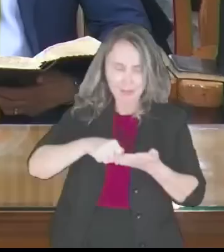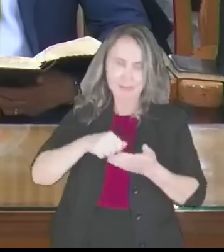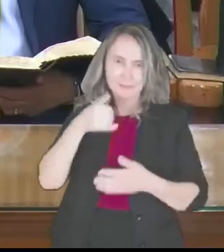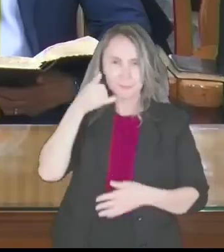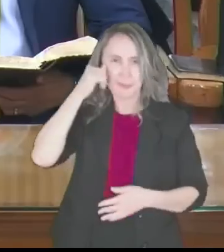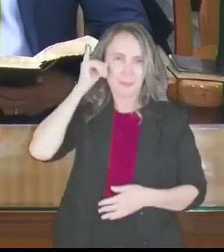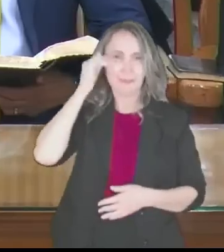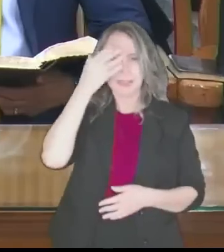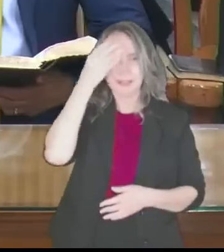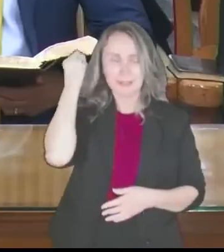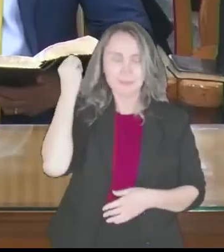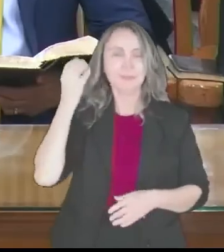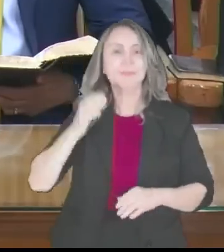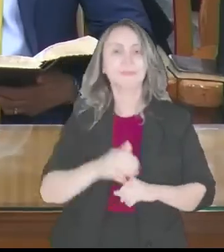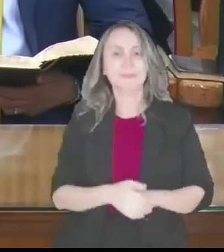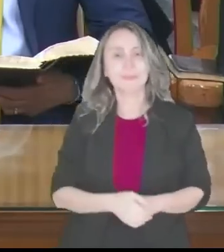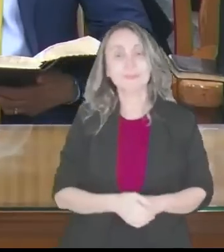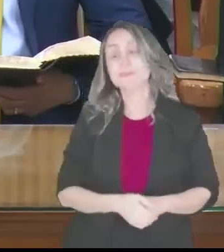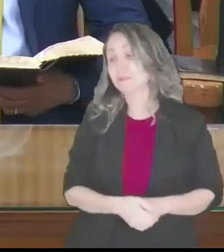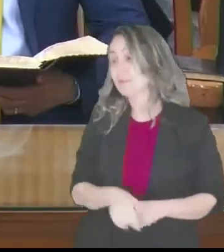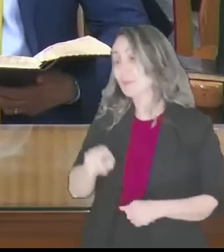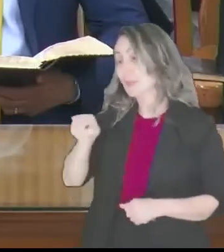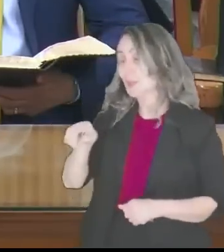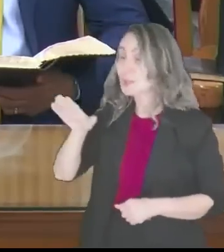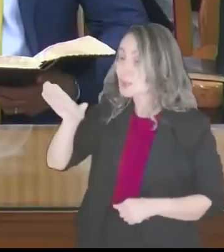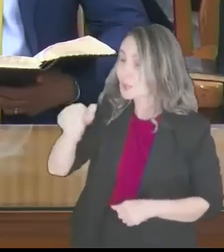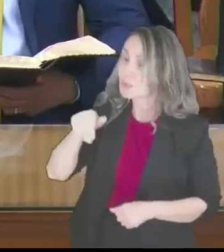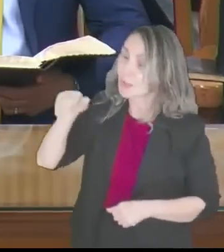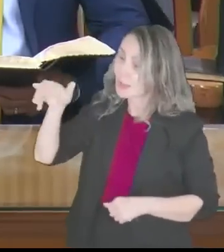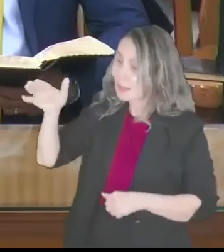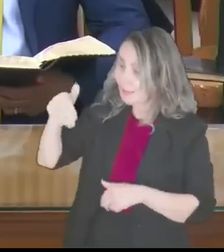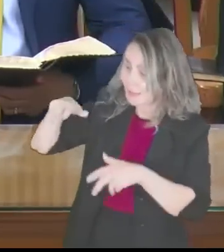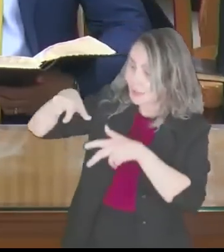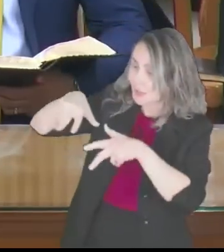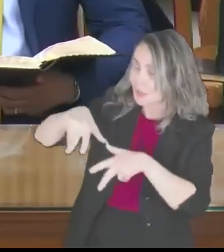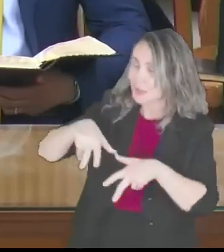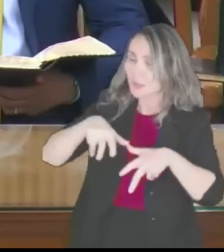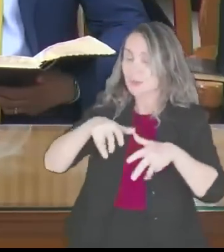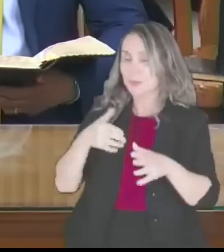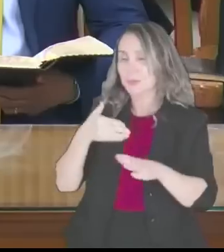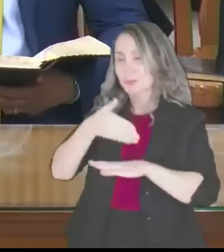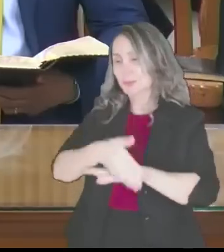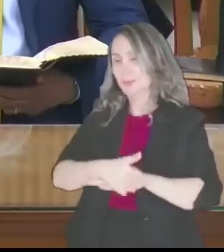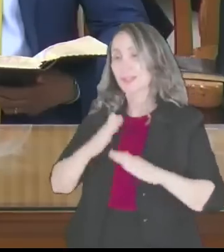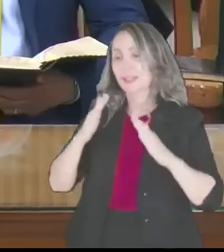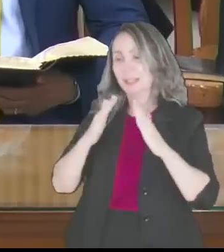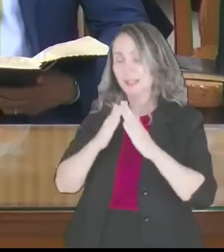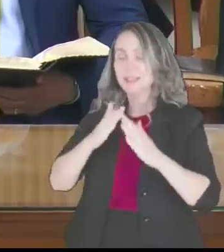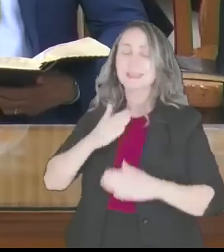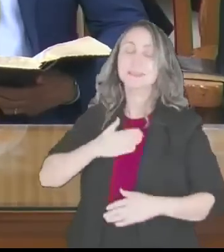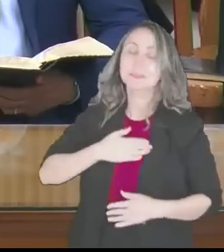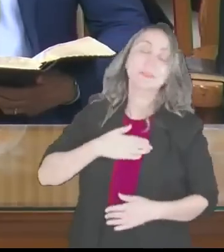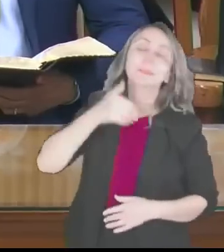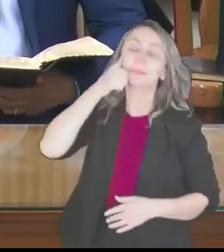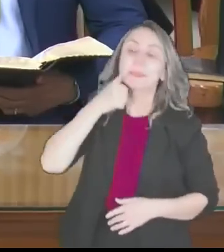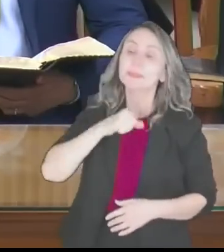Então, levar-te-ia e te introduziria na casa da minha mãe e tu me, o que, meus amados